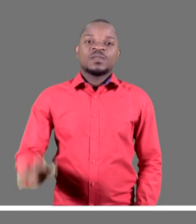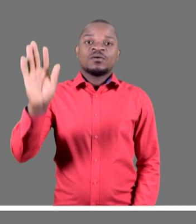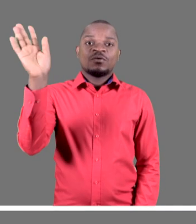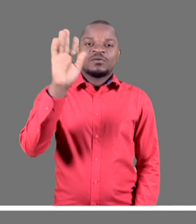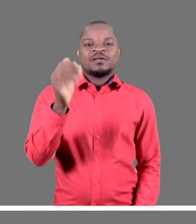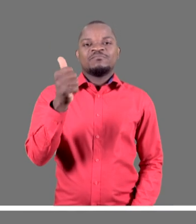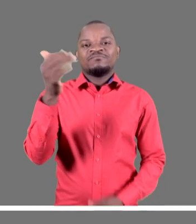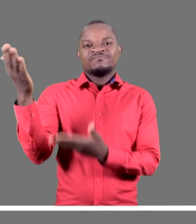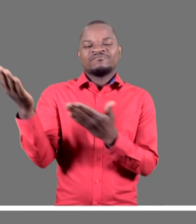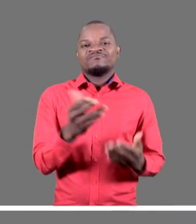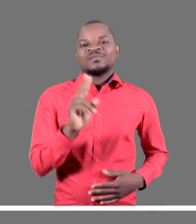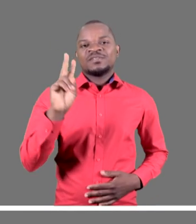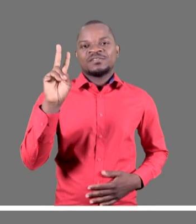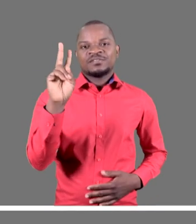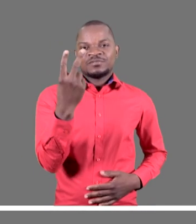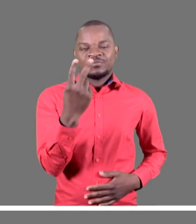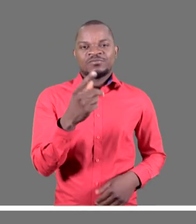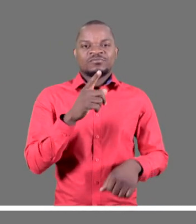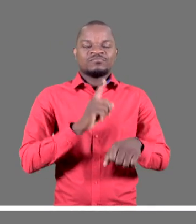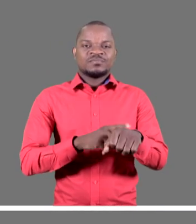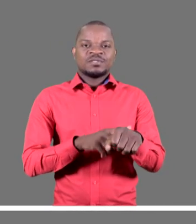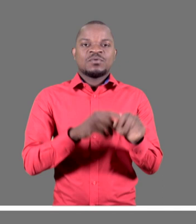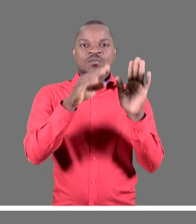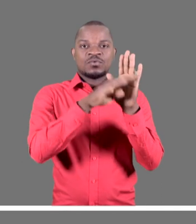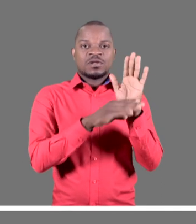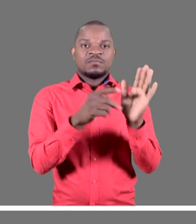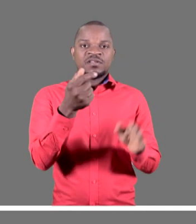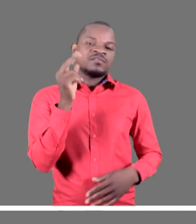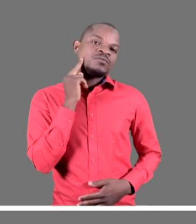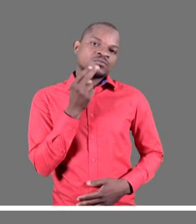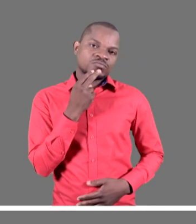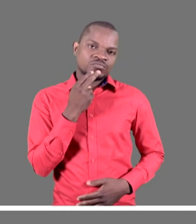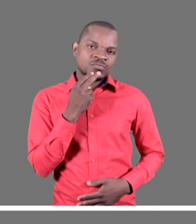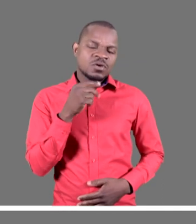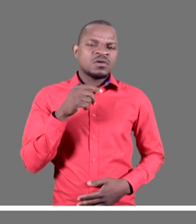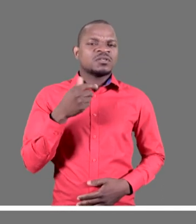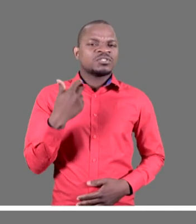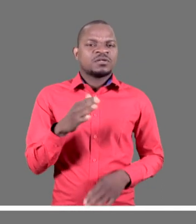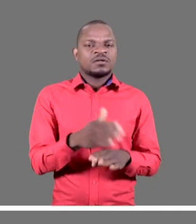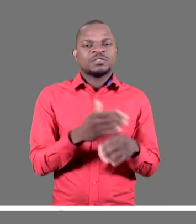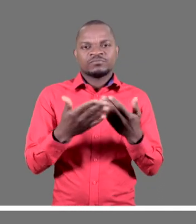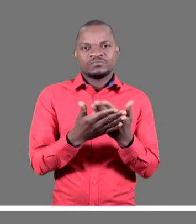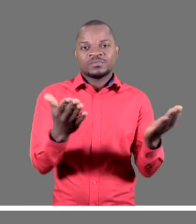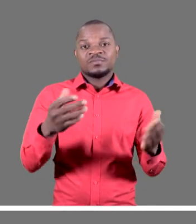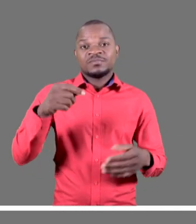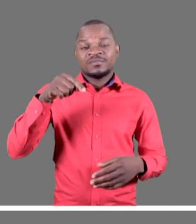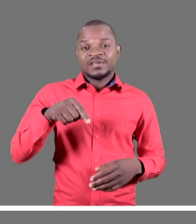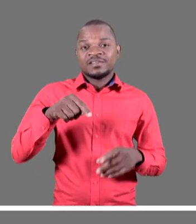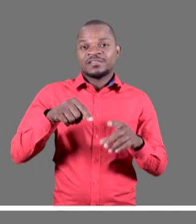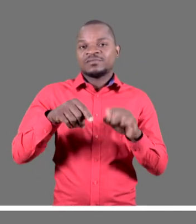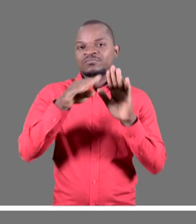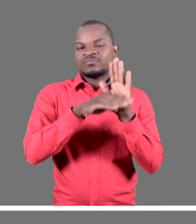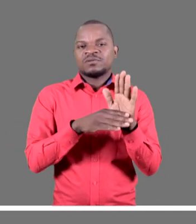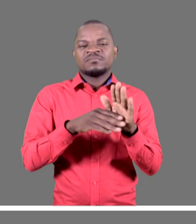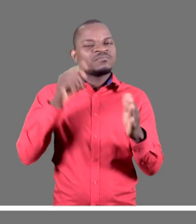Olá, bem-vindos à segunda parte do programa da TV Surdo. Como fizemos referência, esta edição produzida para comemorar o Dia